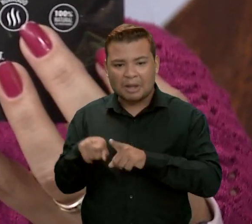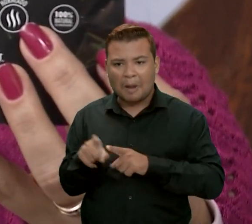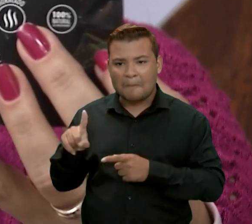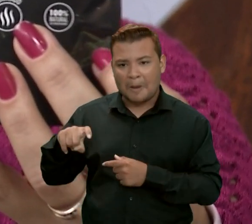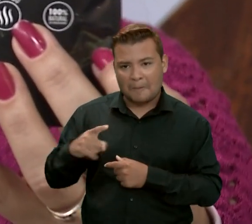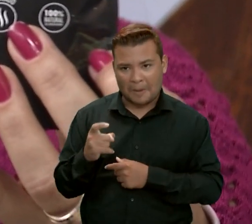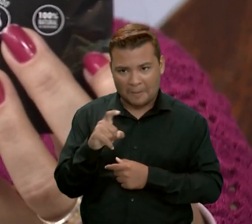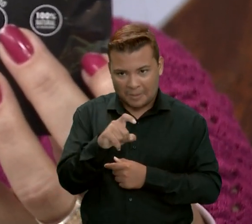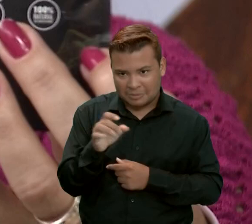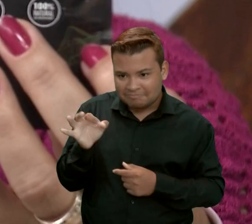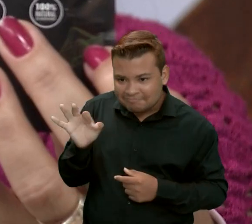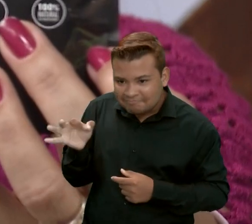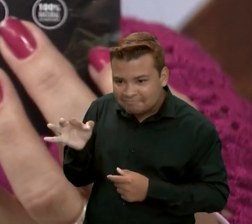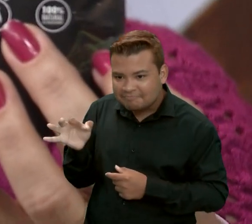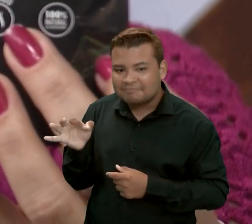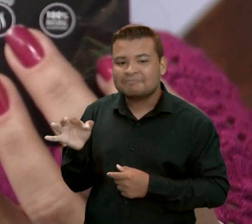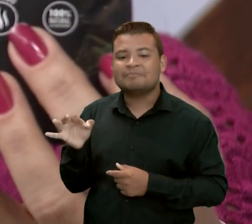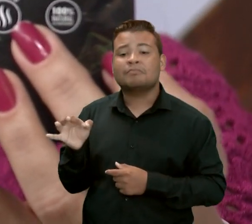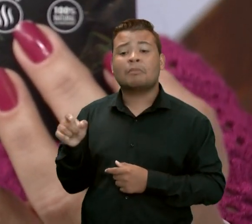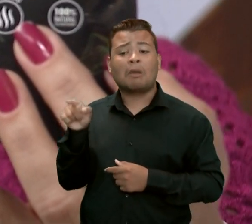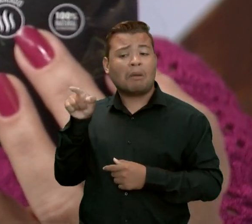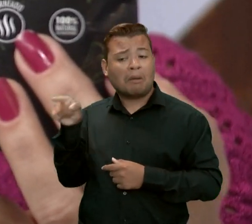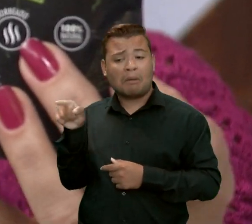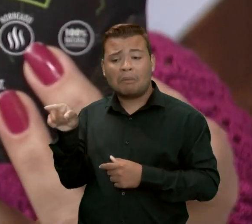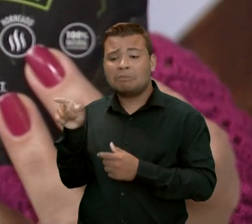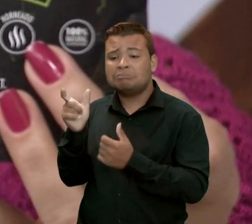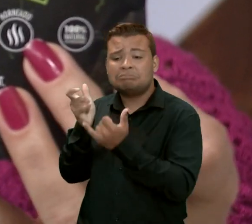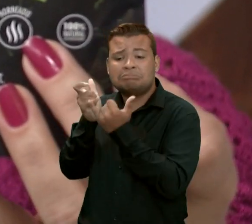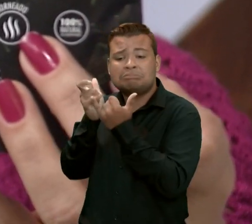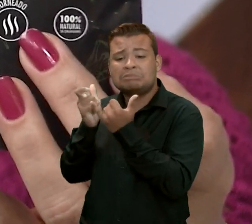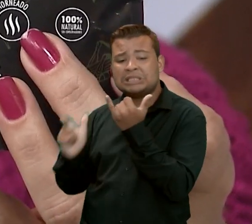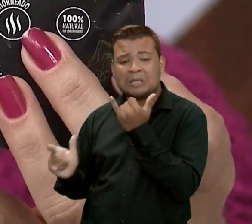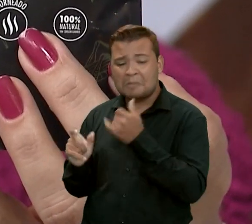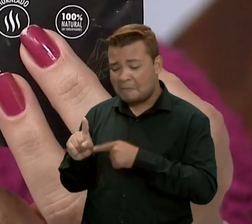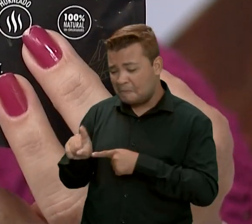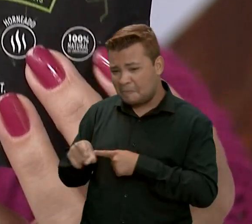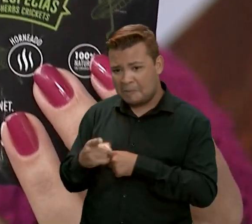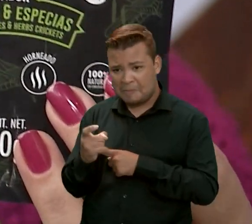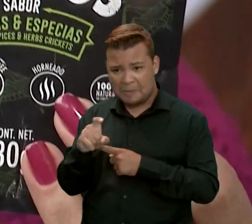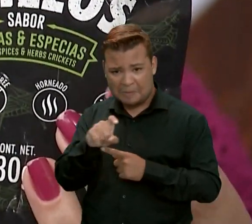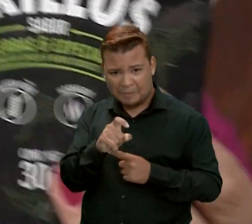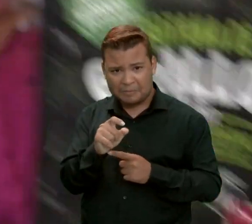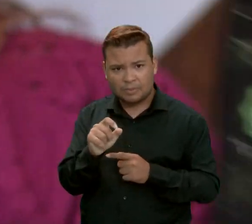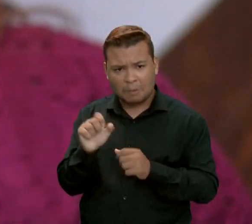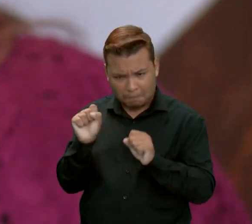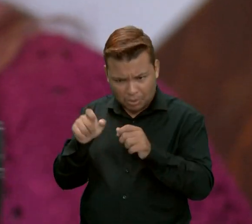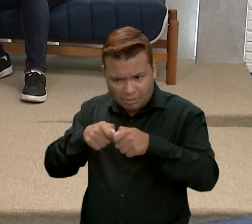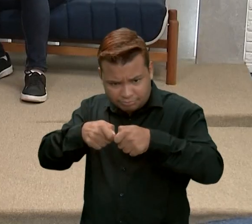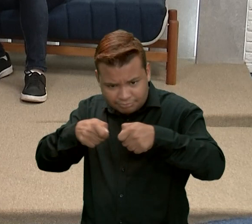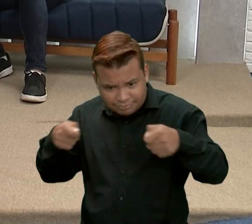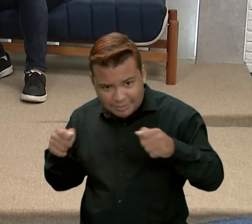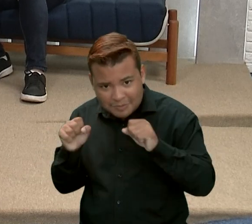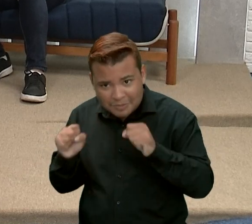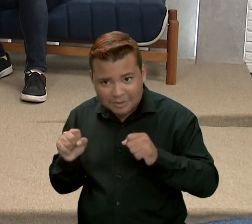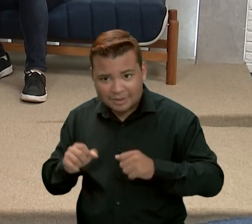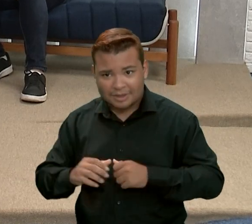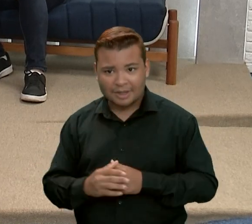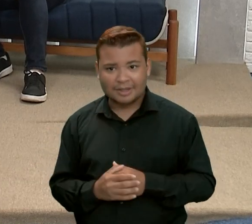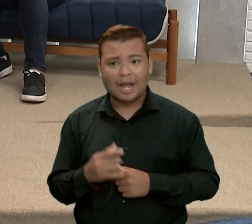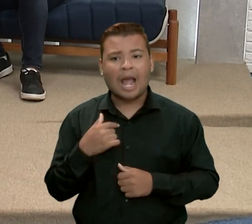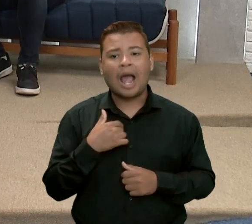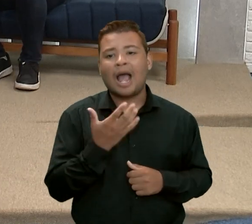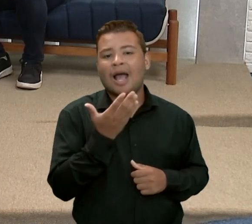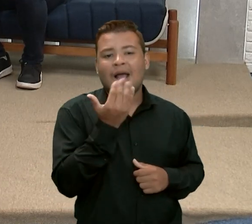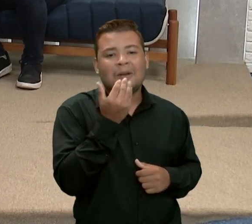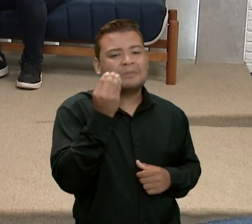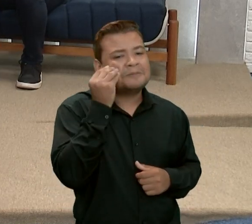né? Isso. Que são como se fossem minhoquinhas mesmo. Posso abrir? Pode abrir. Posso? Eu vou experimentar, eu não